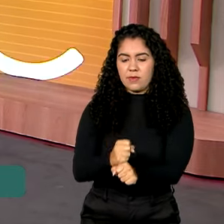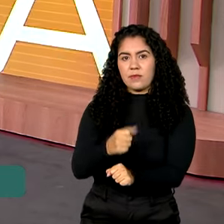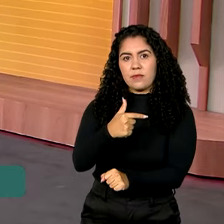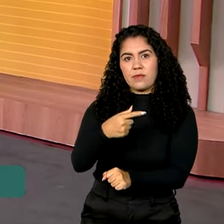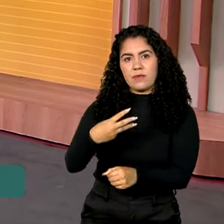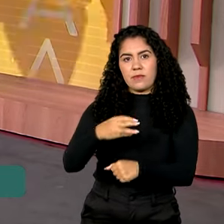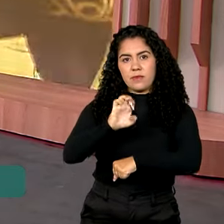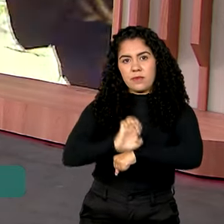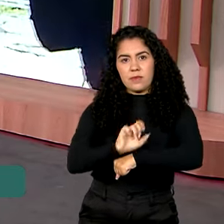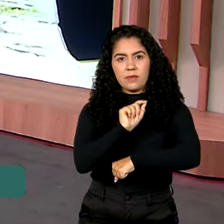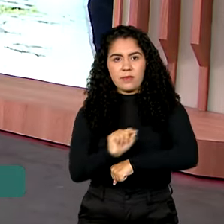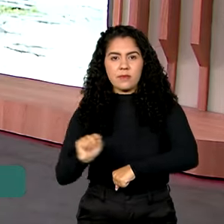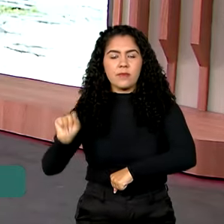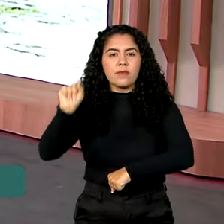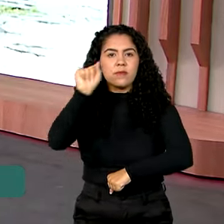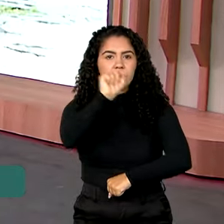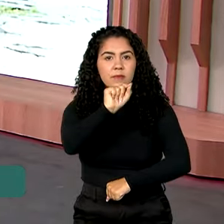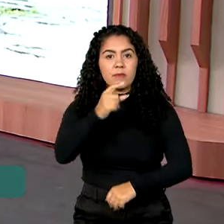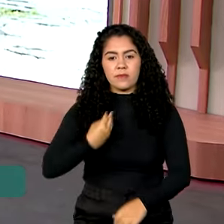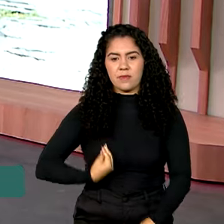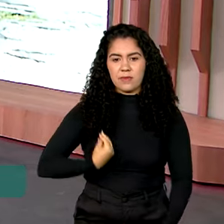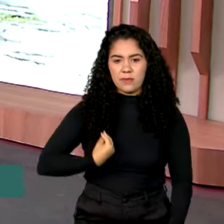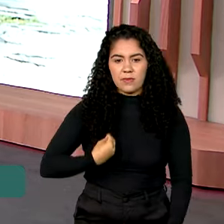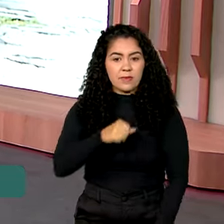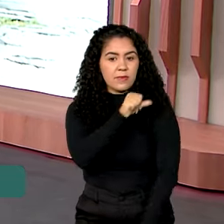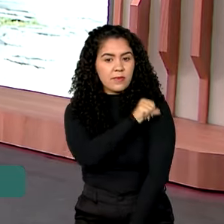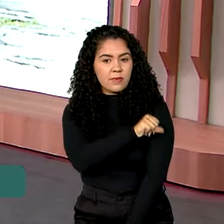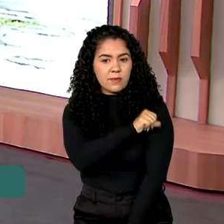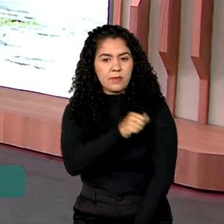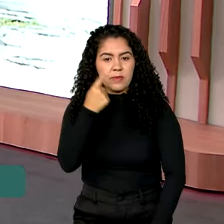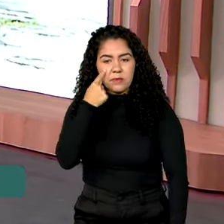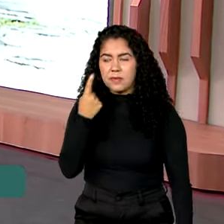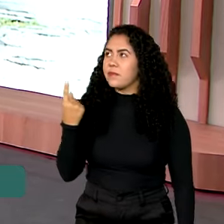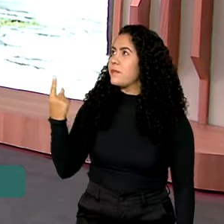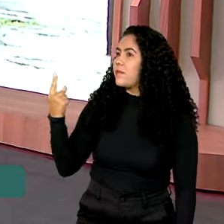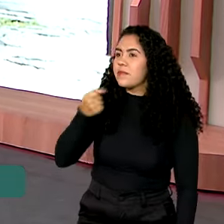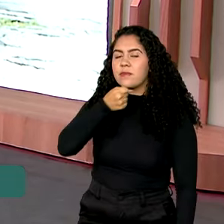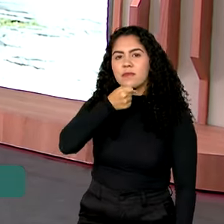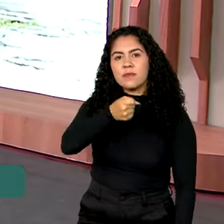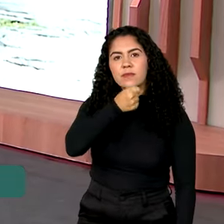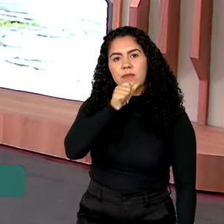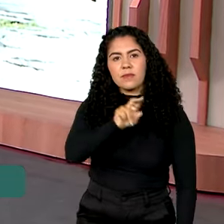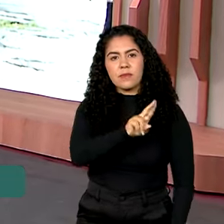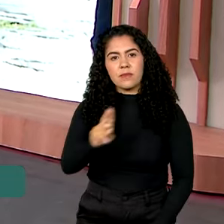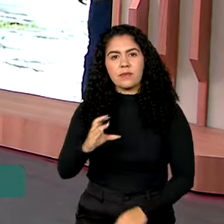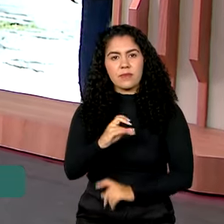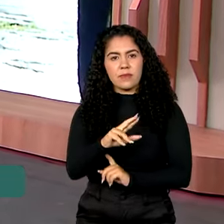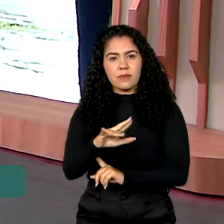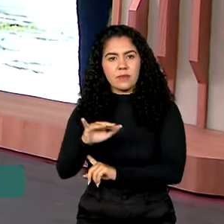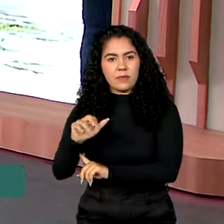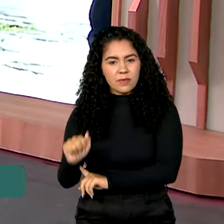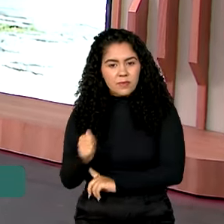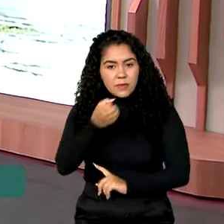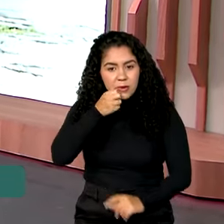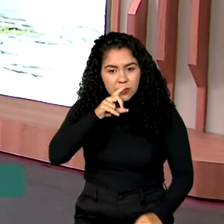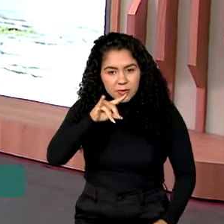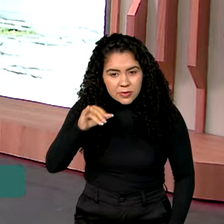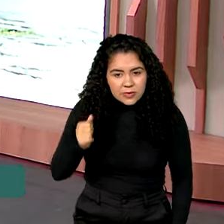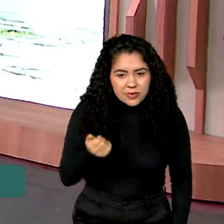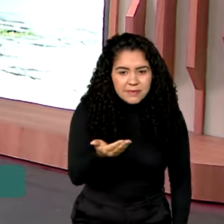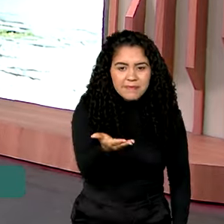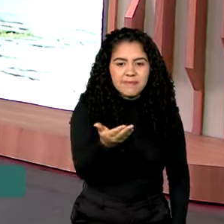estados. Vamos ao Rio de Janeiro saber mais informações sobre isso ao vivo com a repórter Cláudia Boyunga. Bom dia, Cláudia.